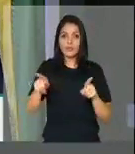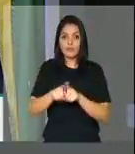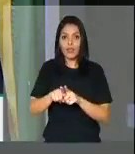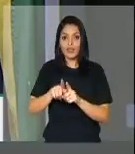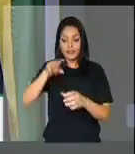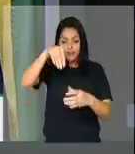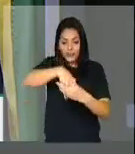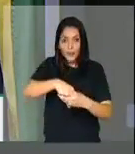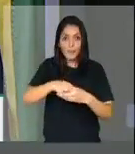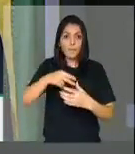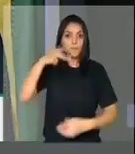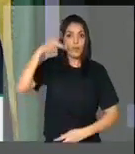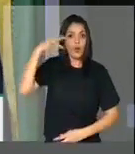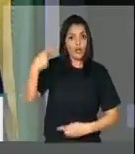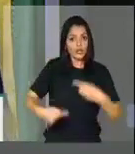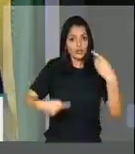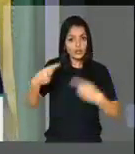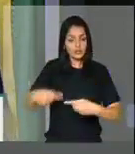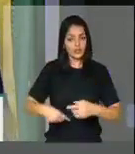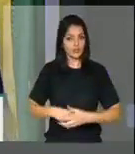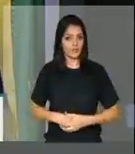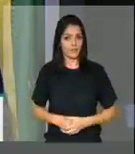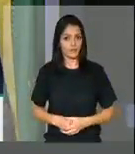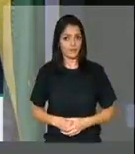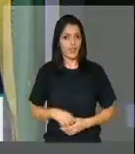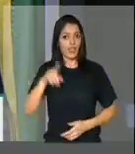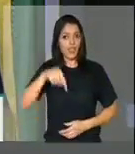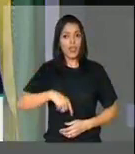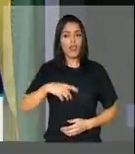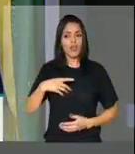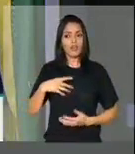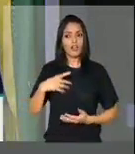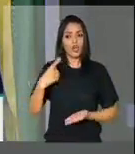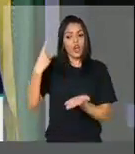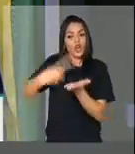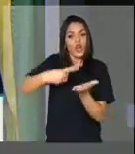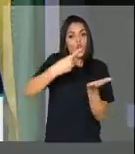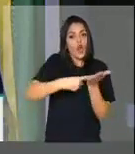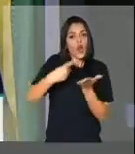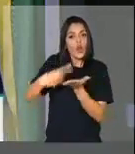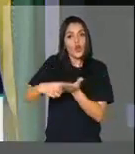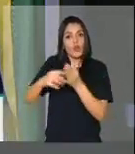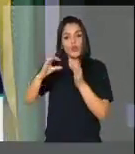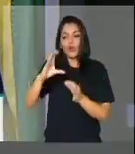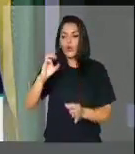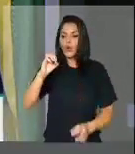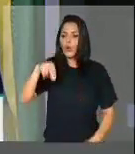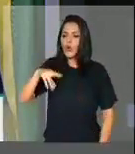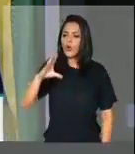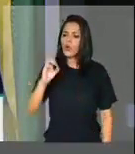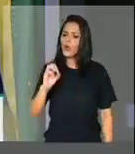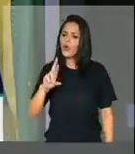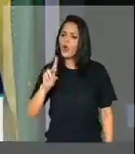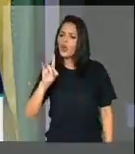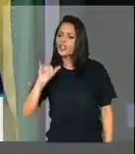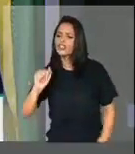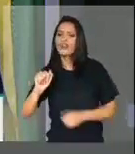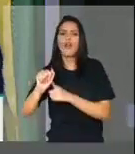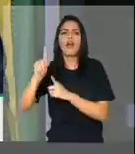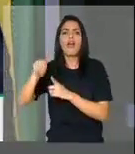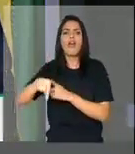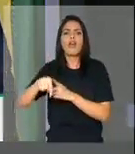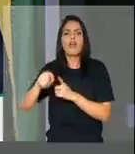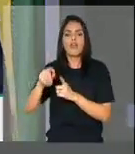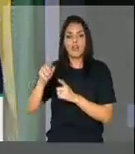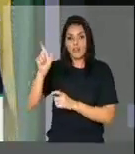política. O princípio da concórdia política. Concórdia significa a capacidade que o ser